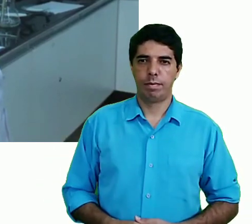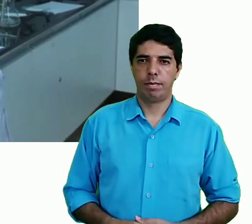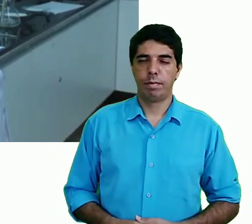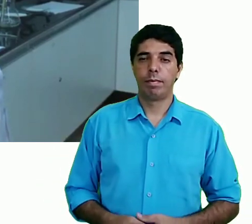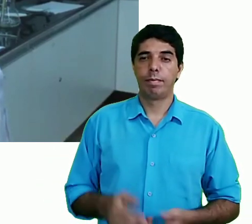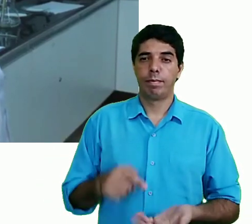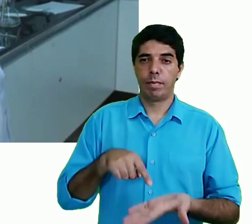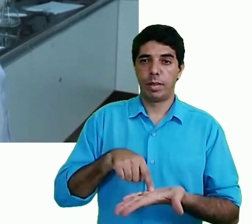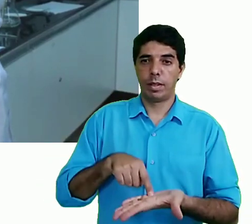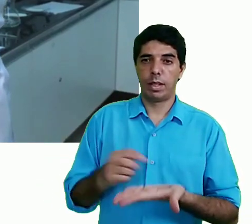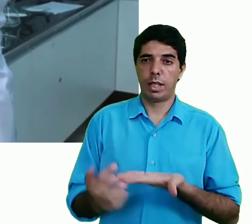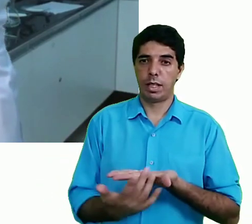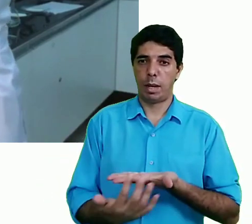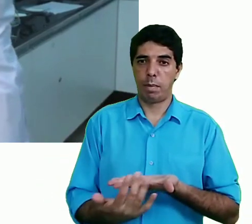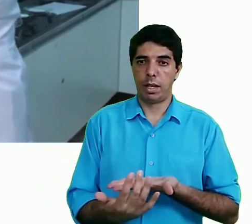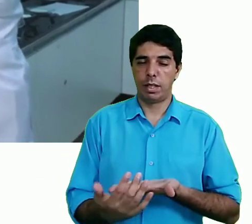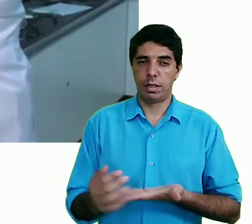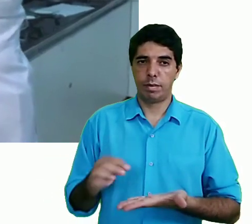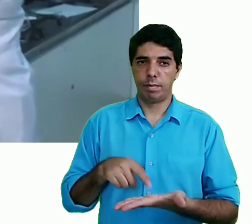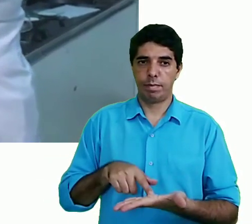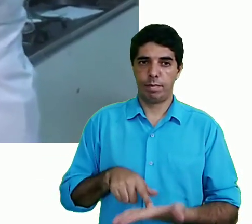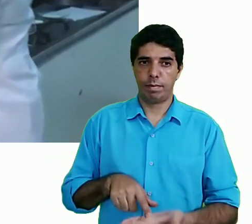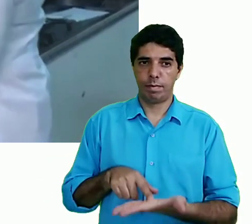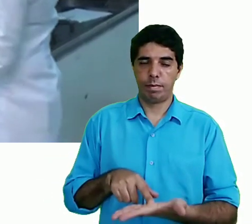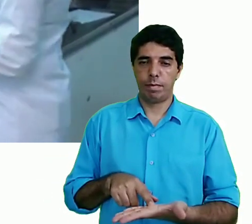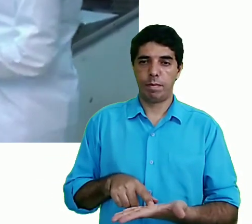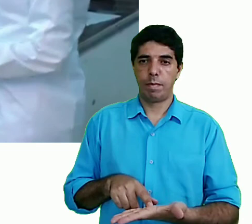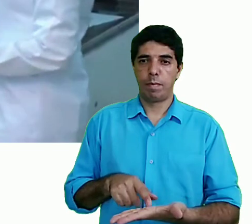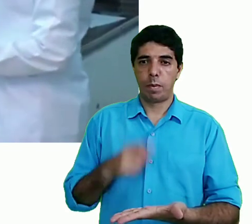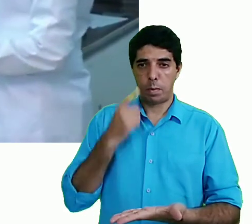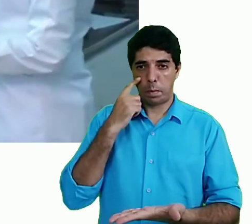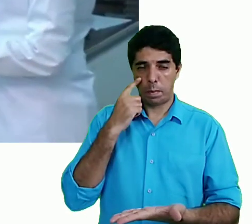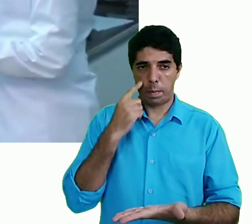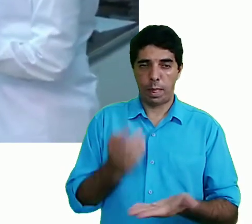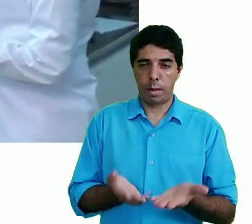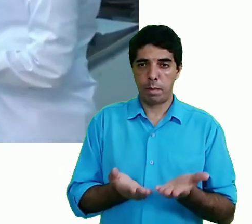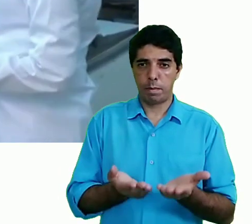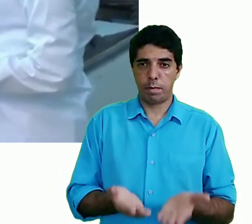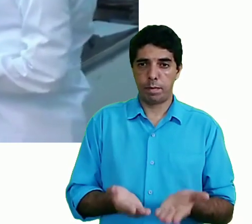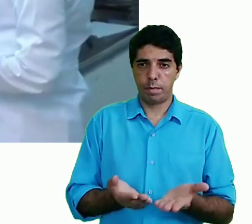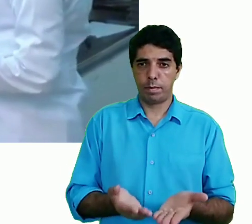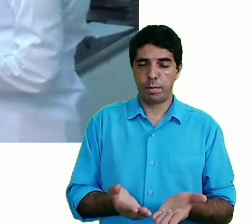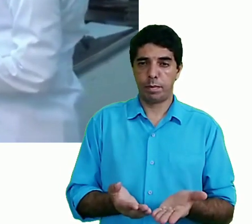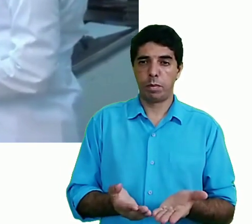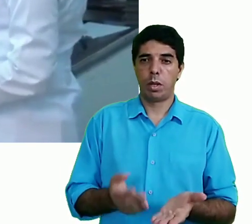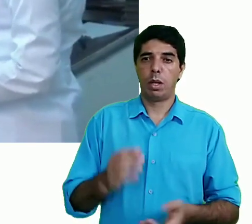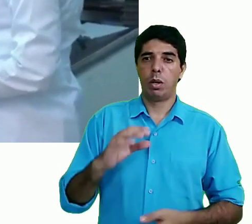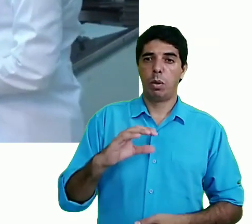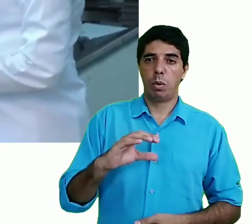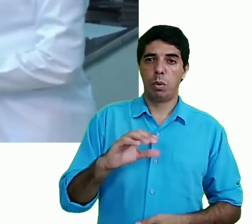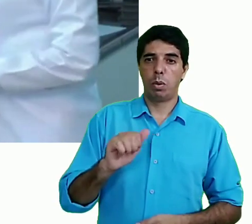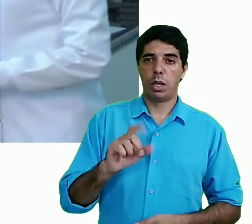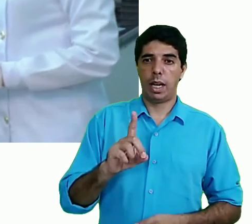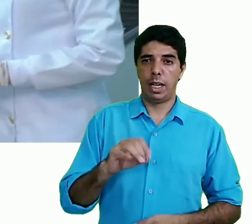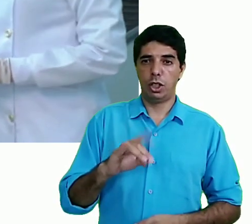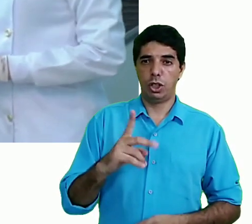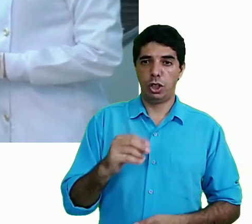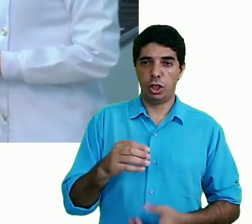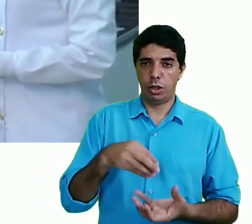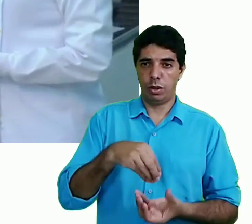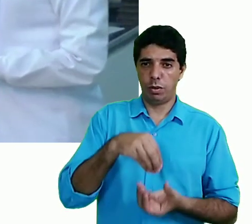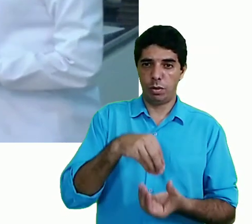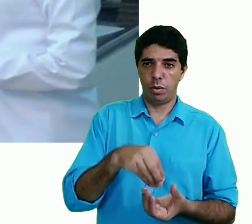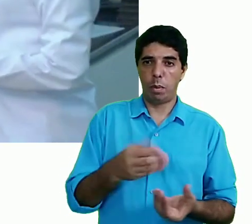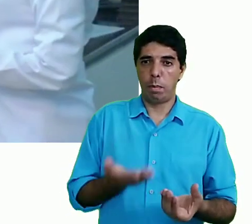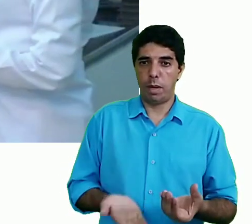colocar na balança. E aí, nós iremos pesar a massa do cadinho junto com a massa da matéria-prima